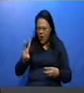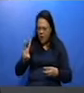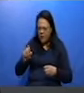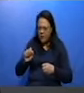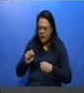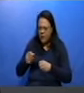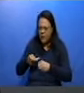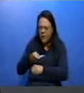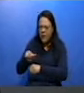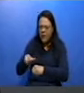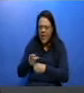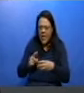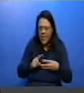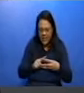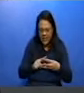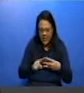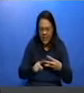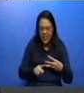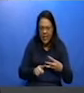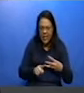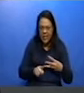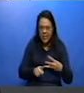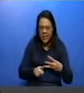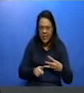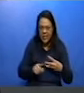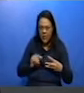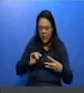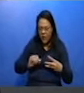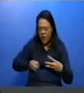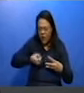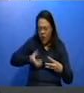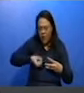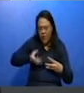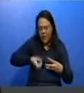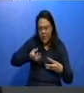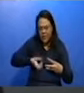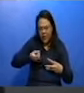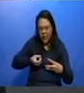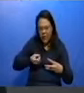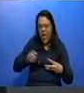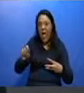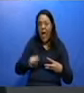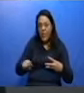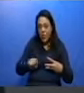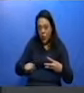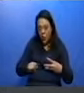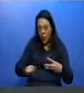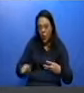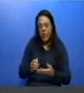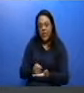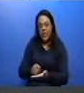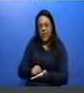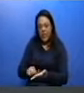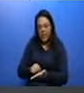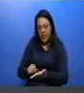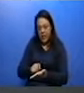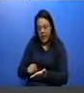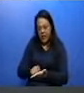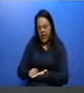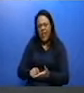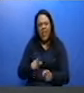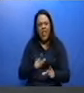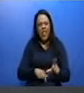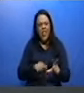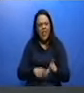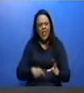acharem. Anota no caderno. Lembra sempre quando vocês forem escrever no caderno, letra